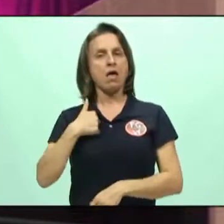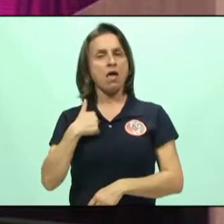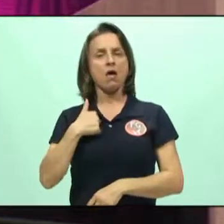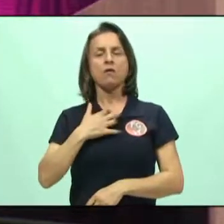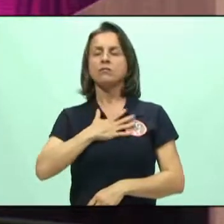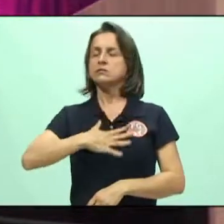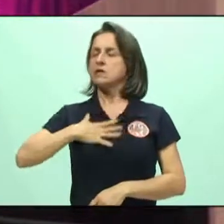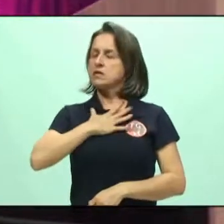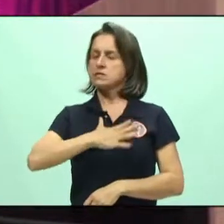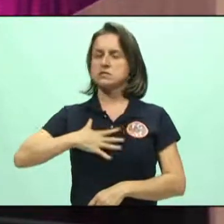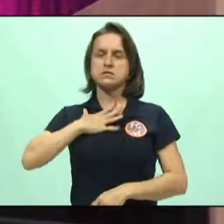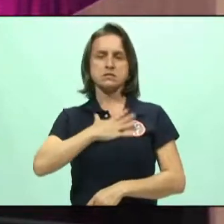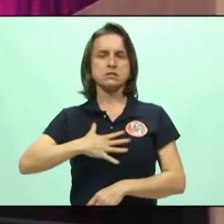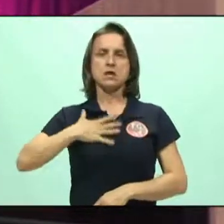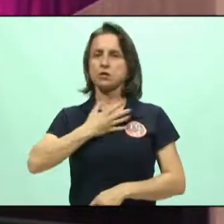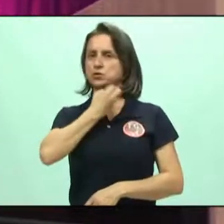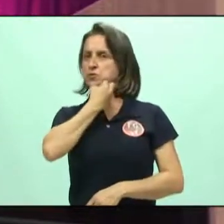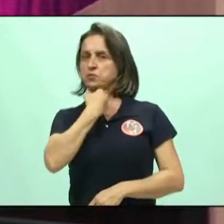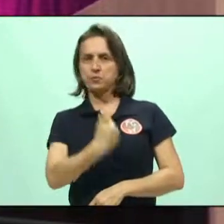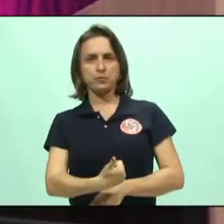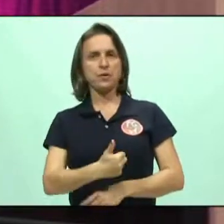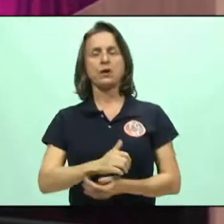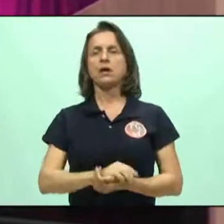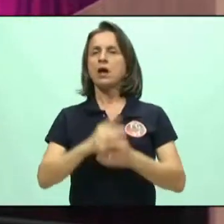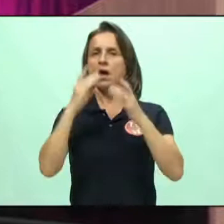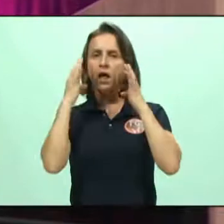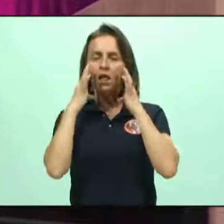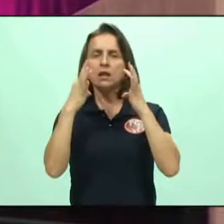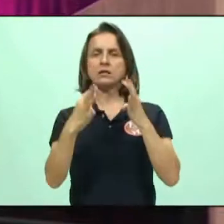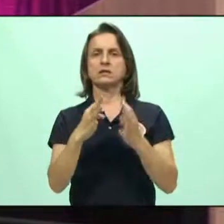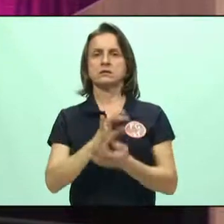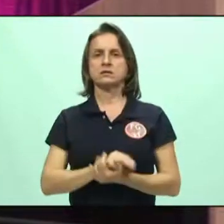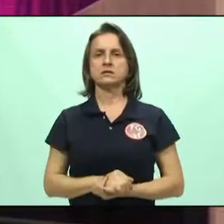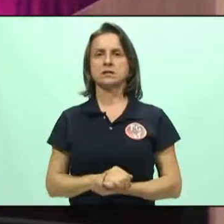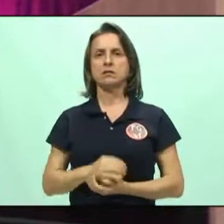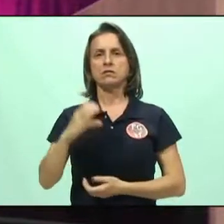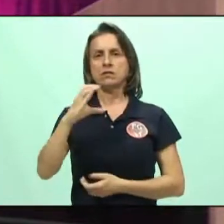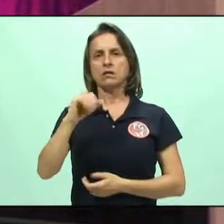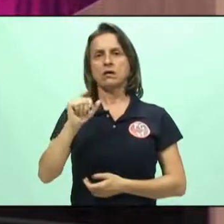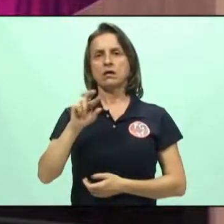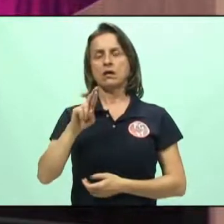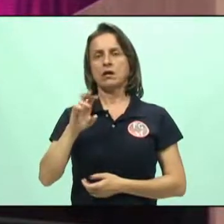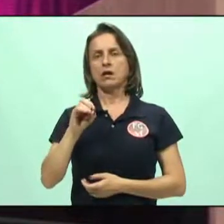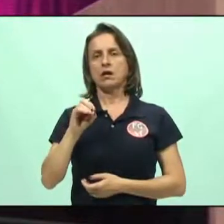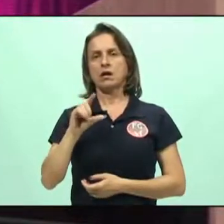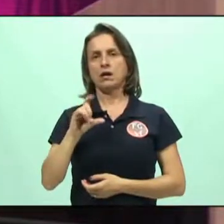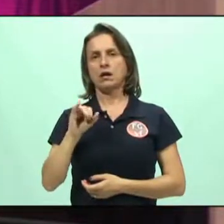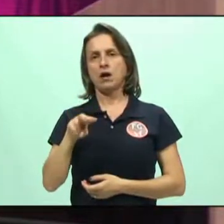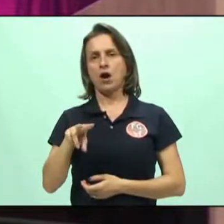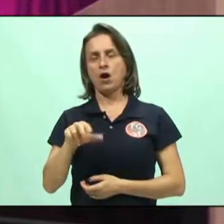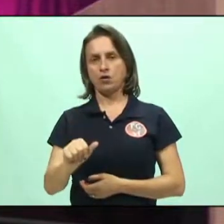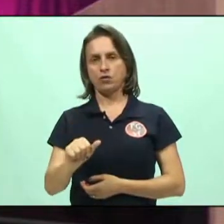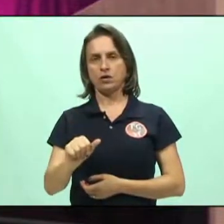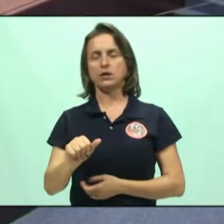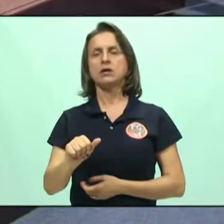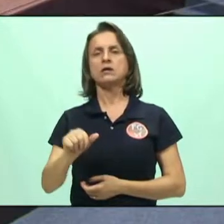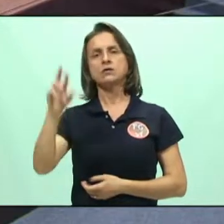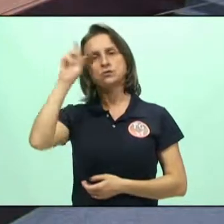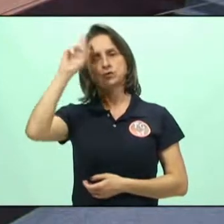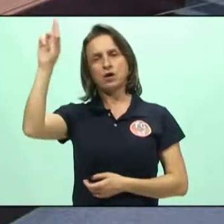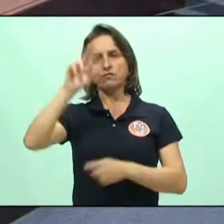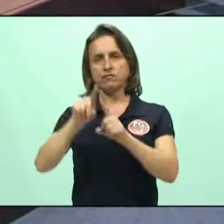votos de cima elevado a preço Atenciosamente Carolina Pereira chefe de gabinete